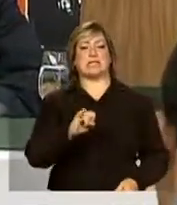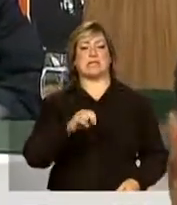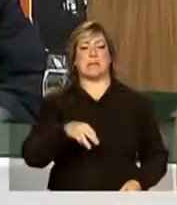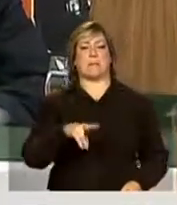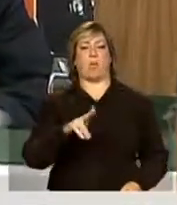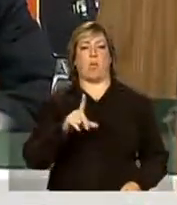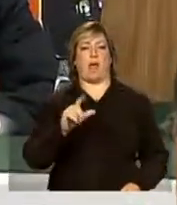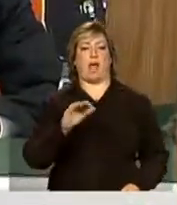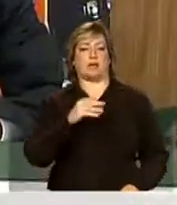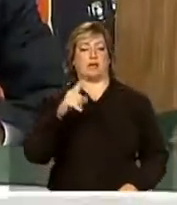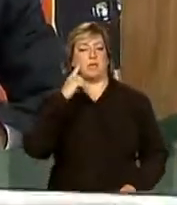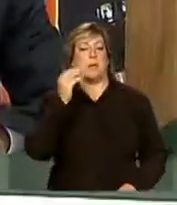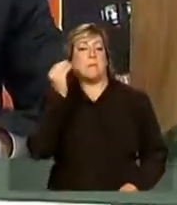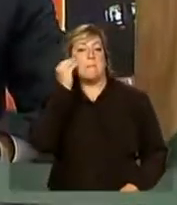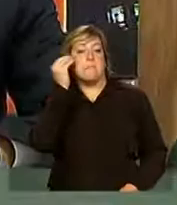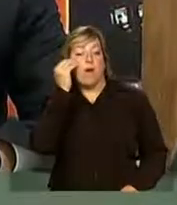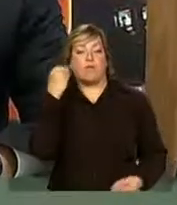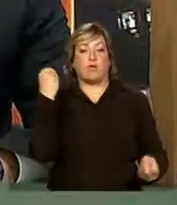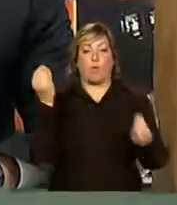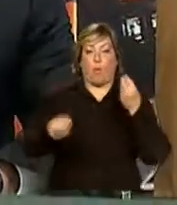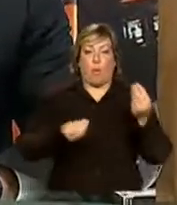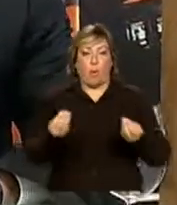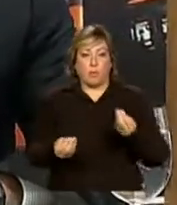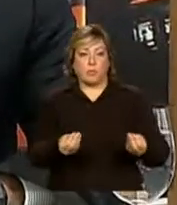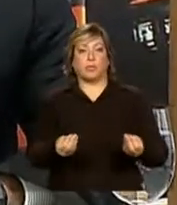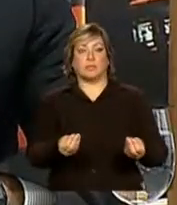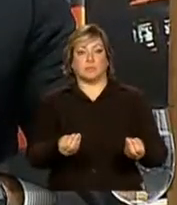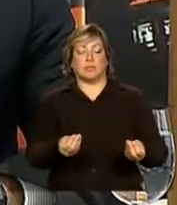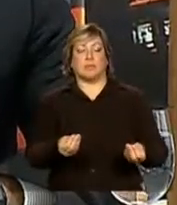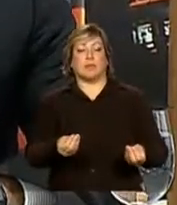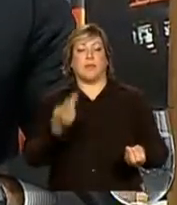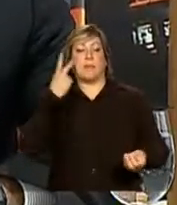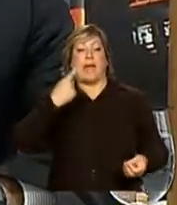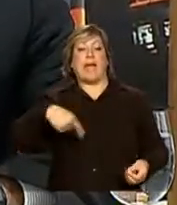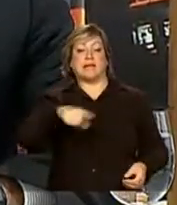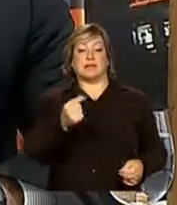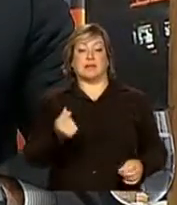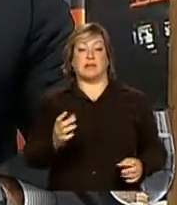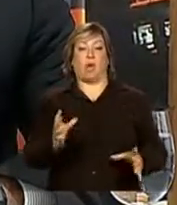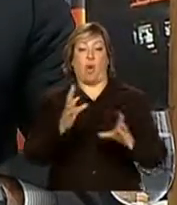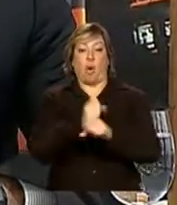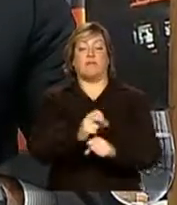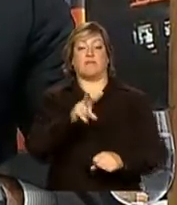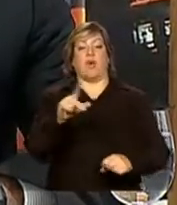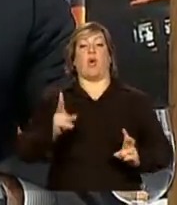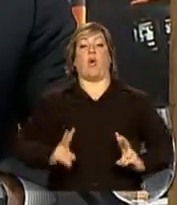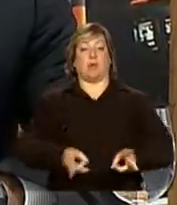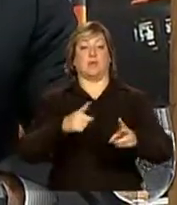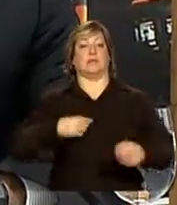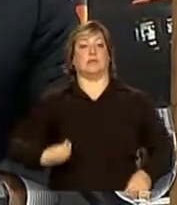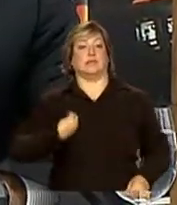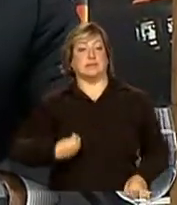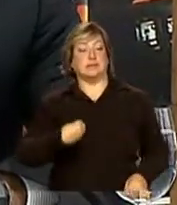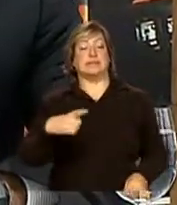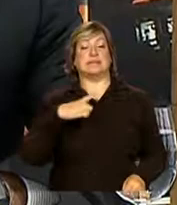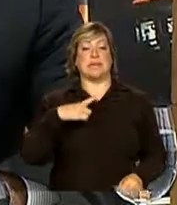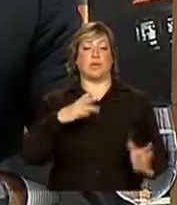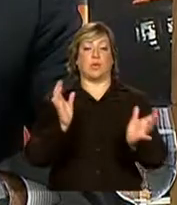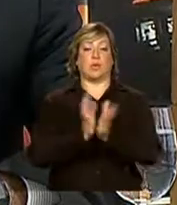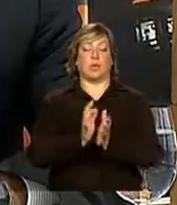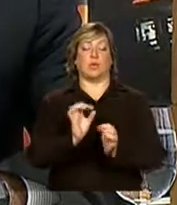ajuste nessas contas com a continuidade, né, dessas contas que continuarão existindo e tem uma parcela de, por